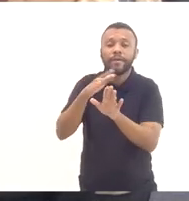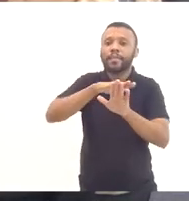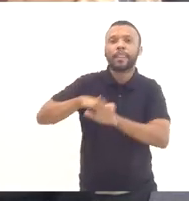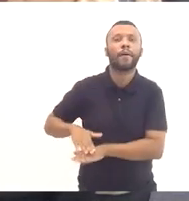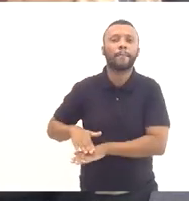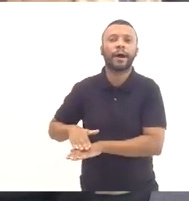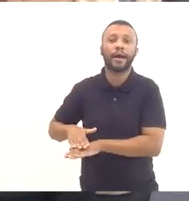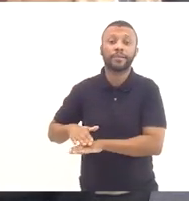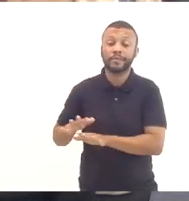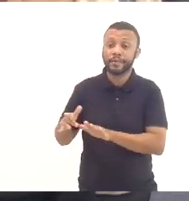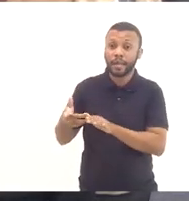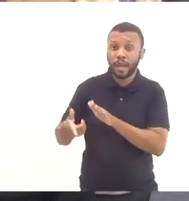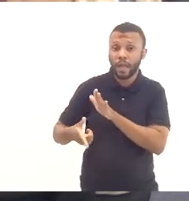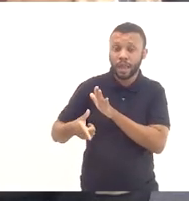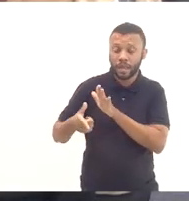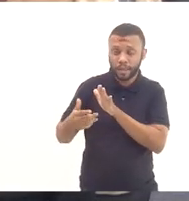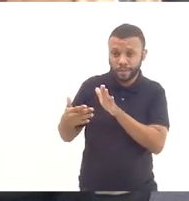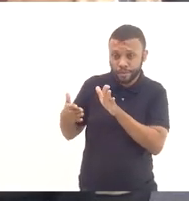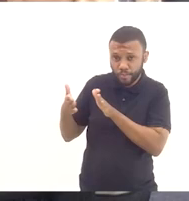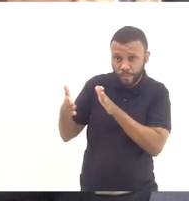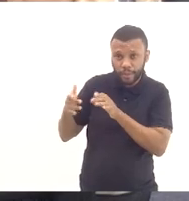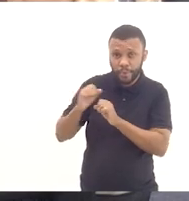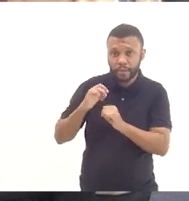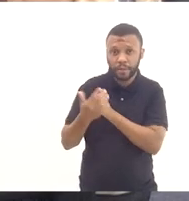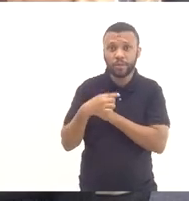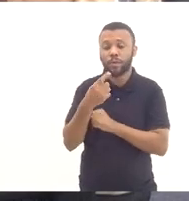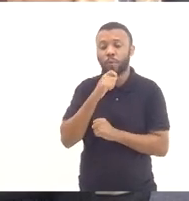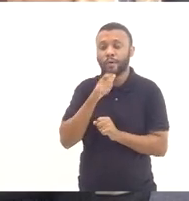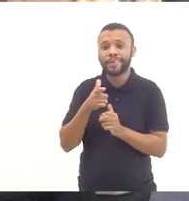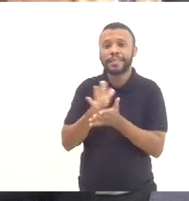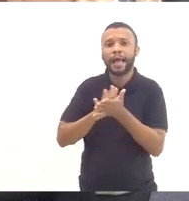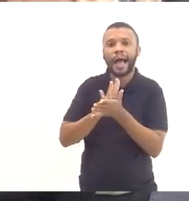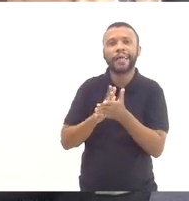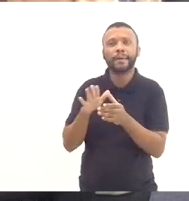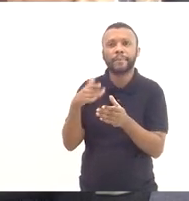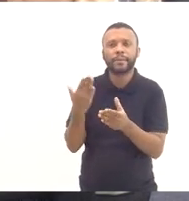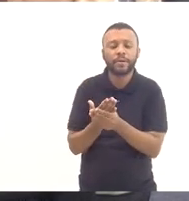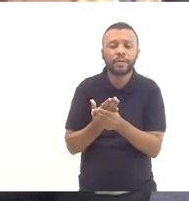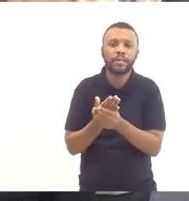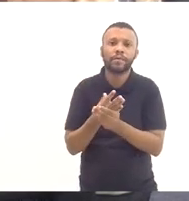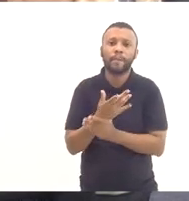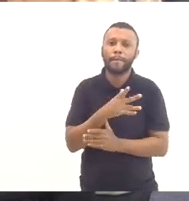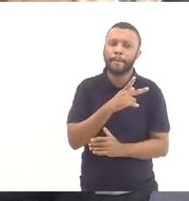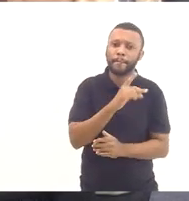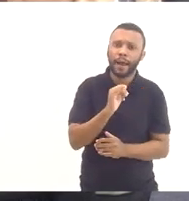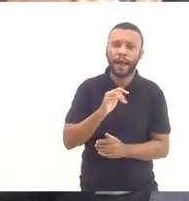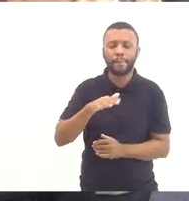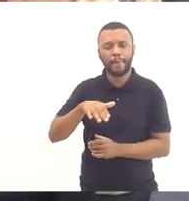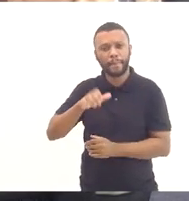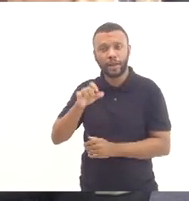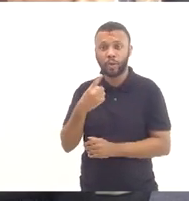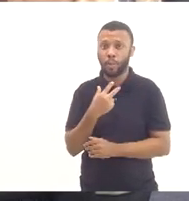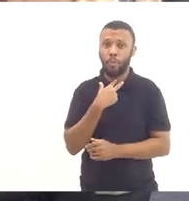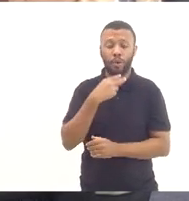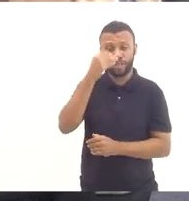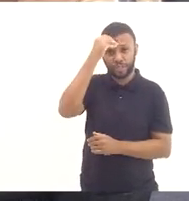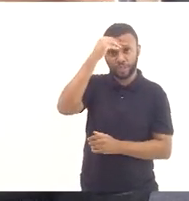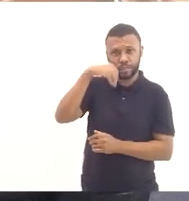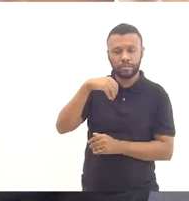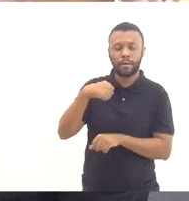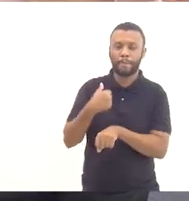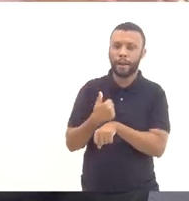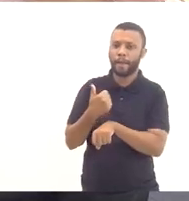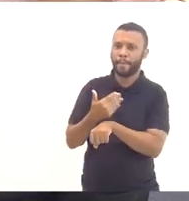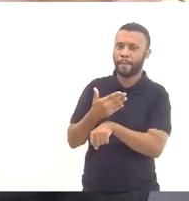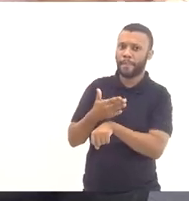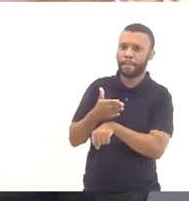até agora a gente ainda não tem nenhuma movimentação nesse sentido então assim para mãe e para o pai leva a gente não pode existir aquilo que eu falei tempo